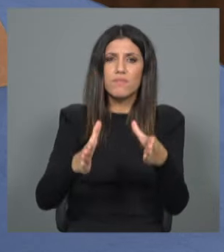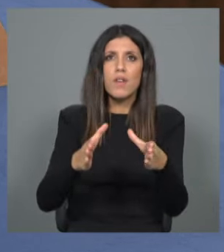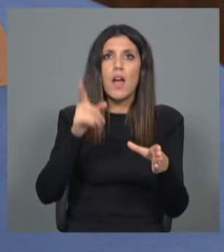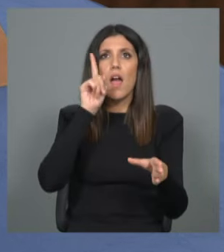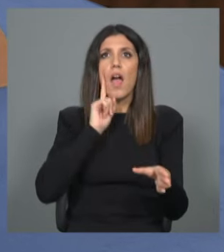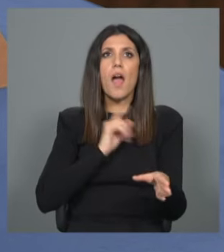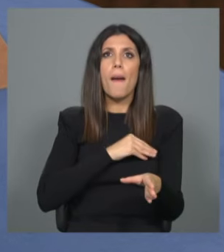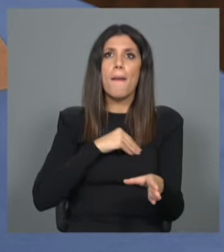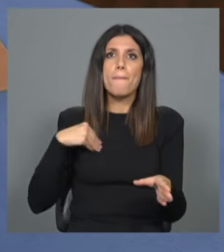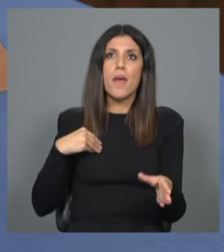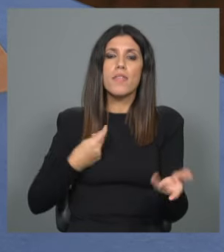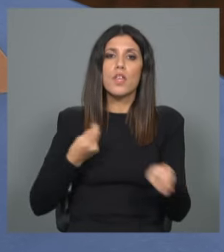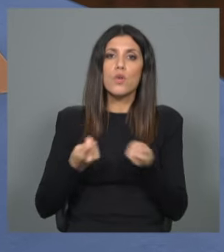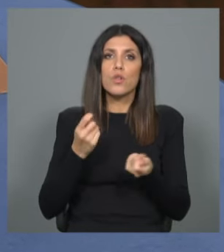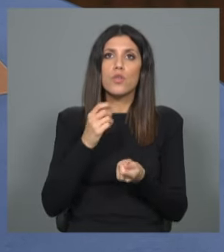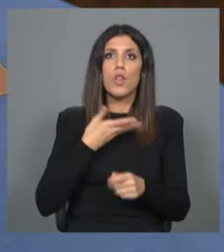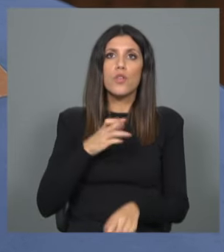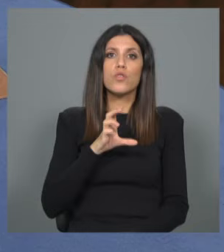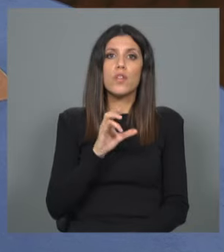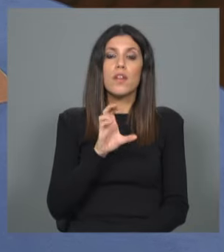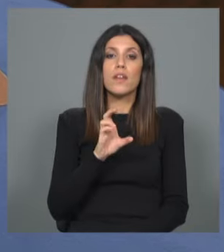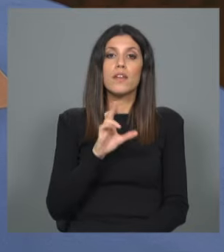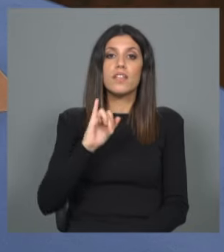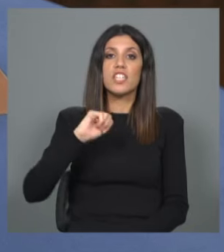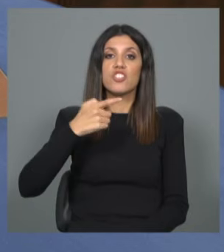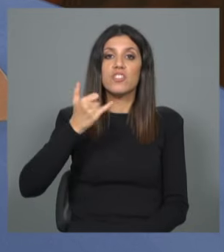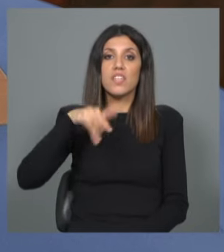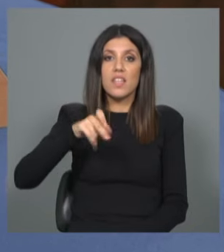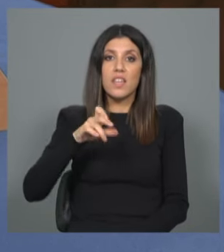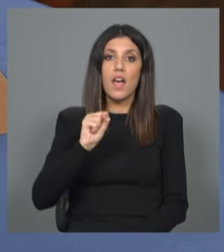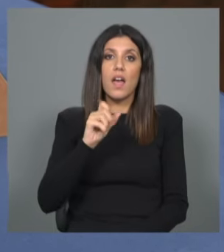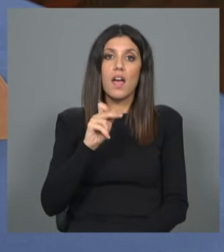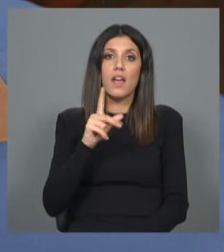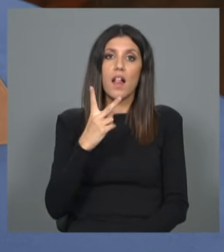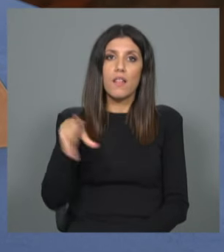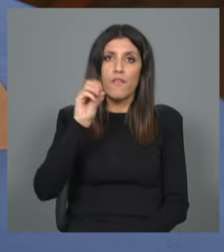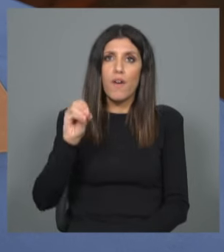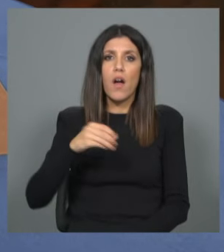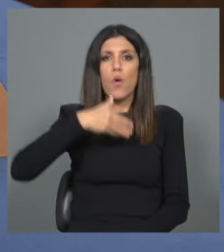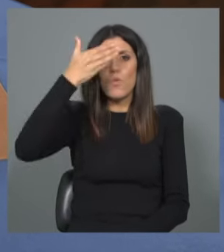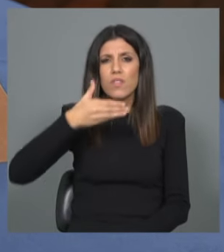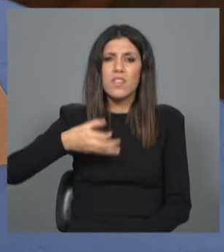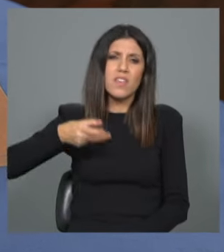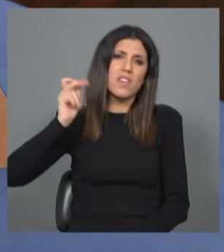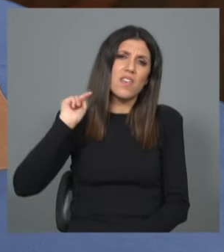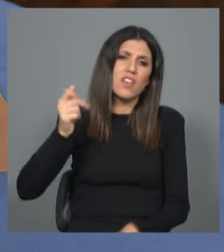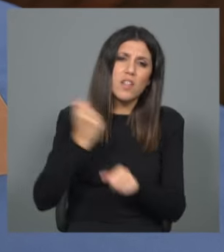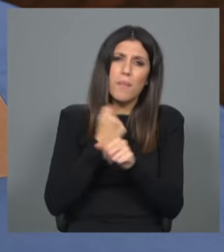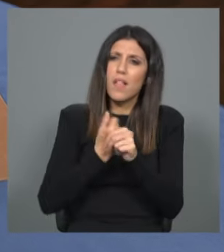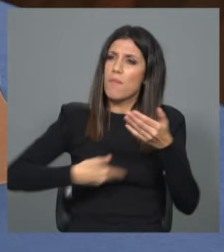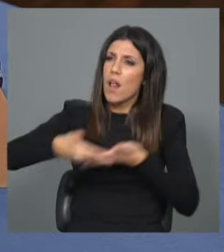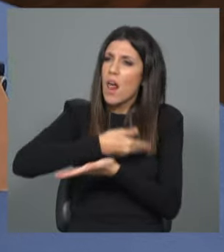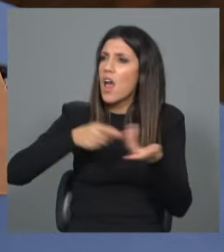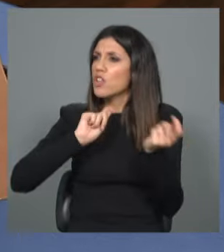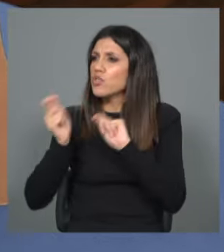coordenadora da minha equipa, a doutora Cristina Galvão, trabalha há mais de 20 anos nesta área e todos os dias estudamos, todos os dias temos dúvidas, todos os dias falamos entre nós e